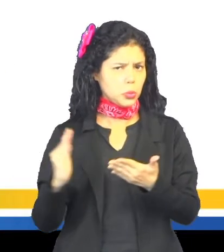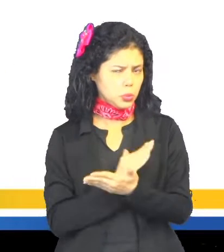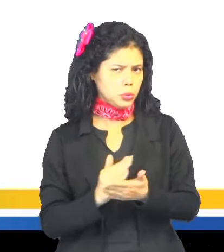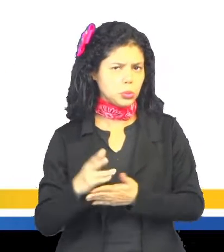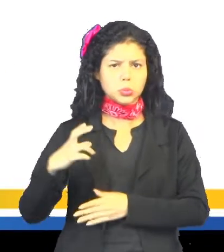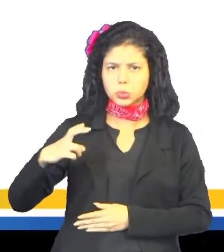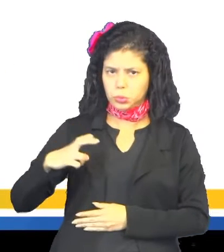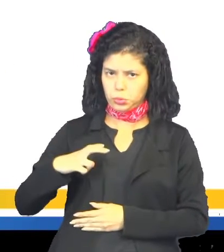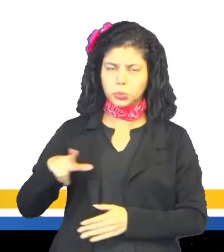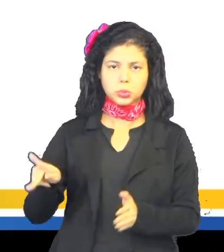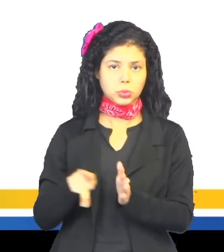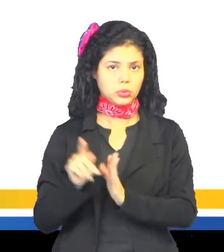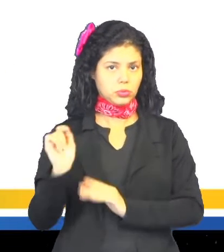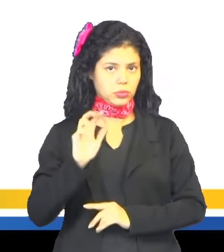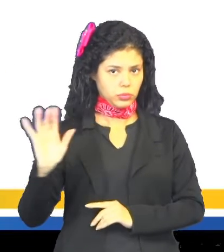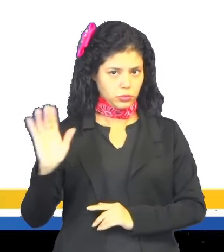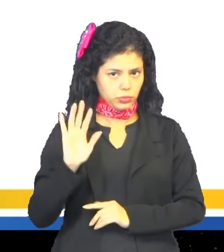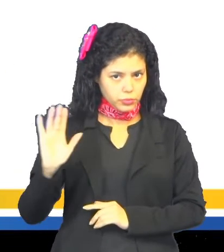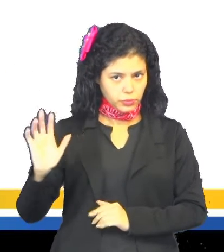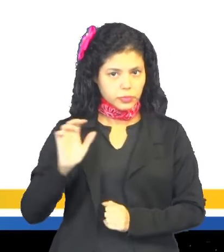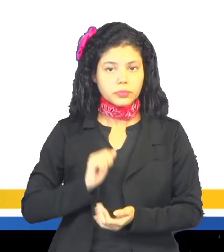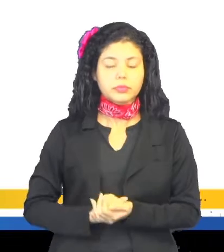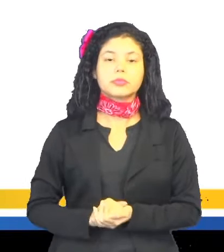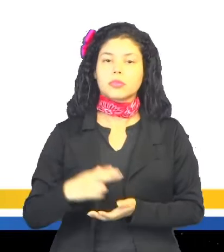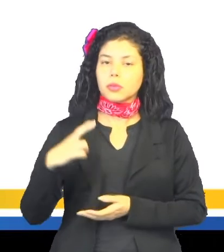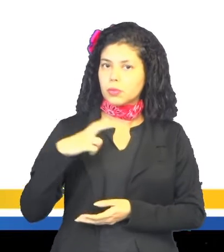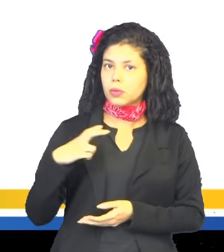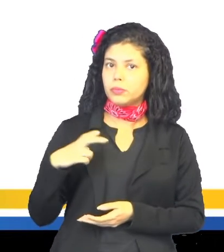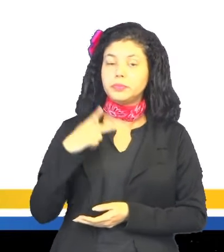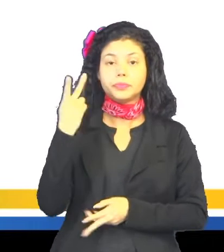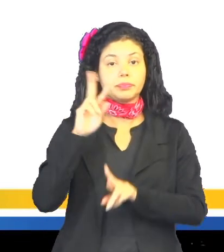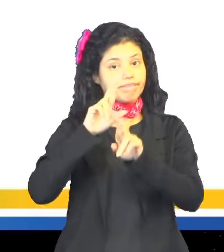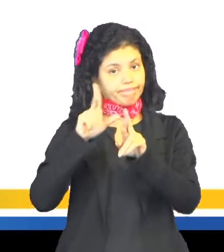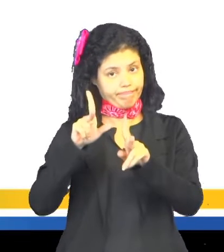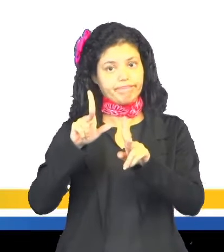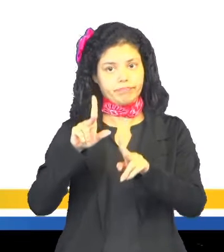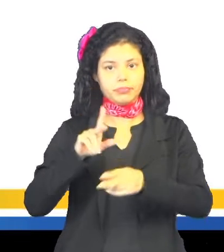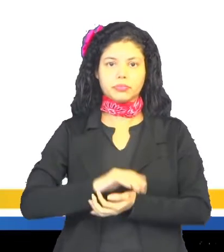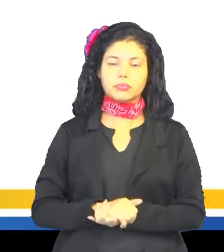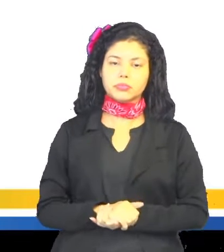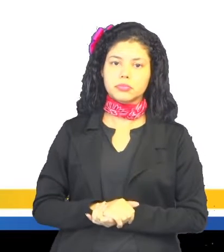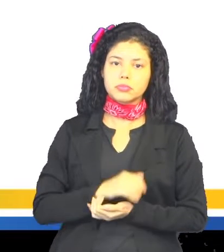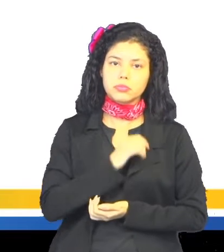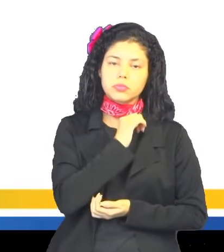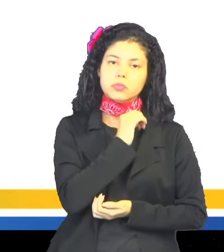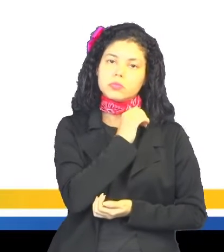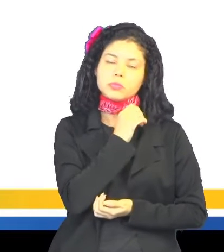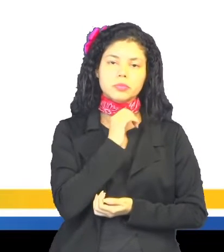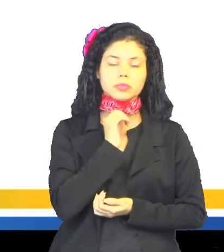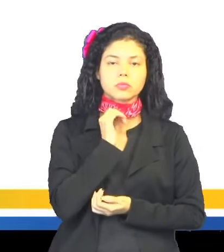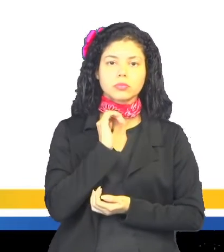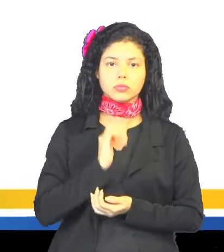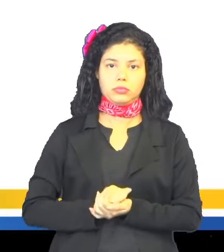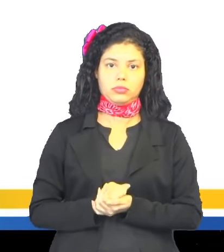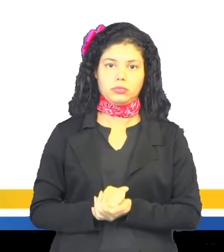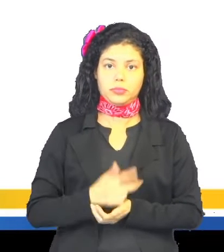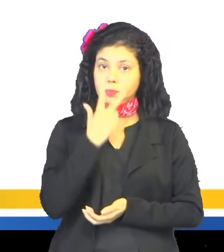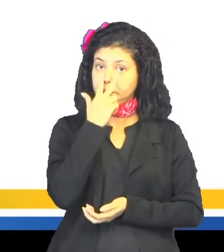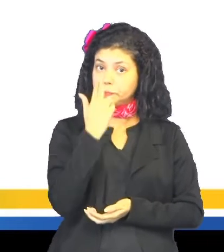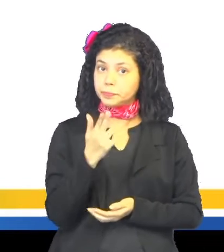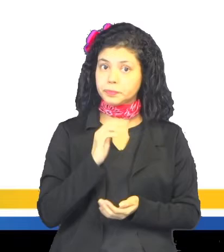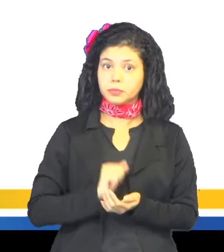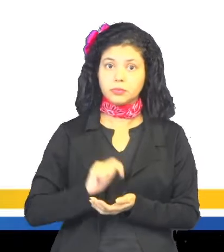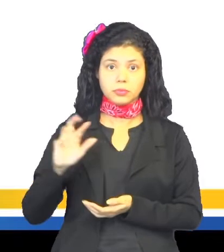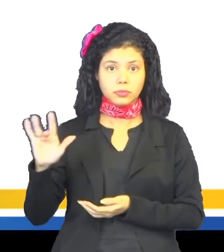temos algumas particularidades do alfabeto espanhol né quando eu falo particularidades eu falo diferenças tá o nosso alfabeto né Ele é